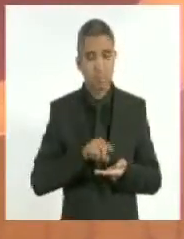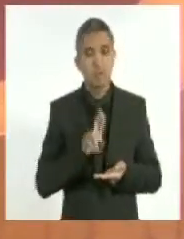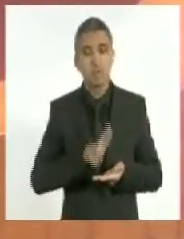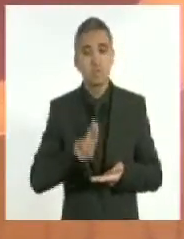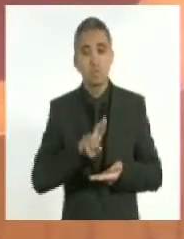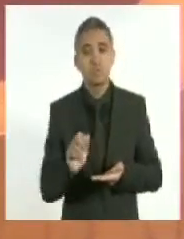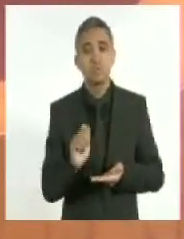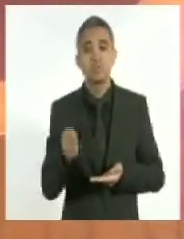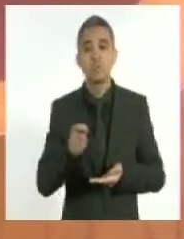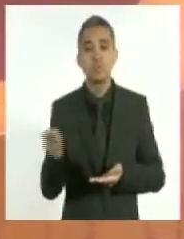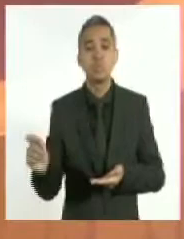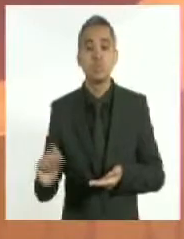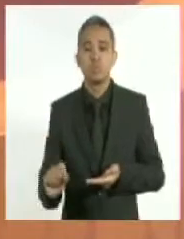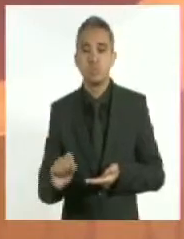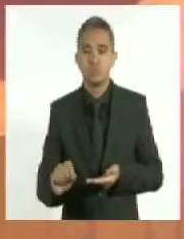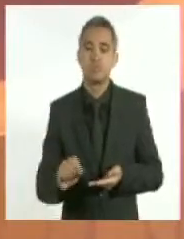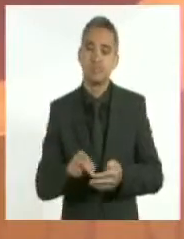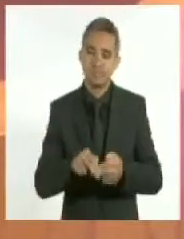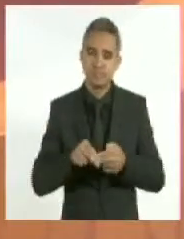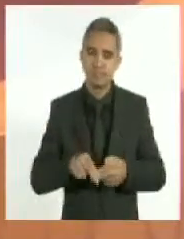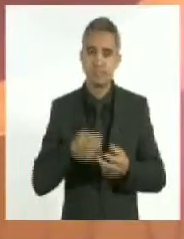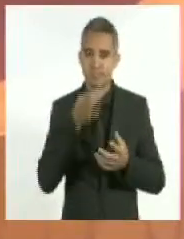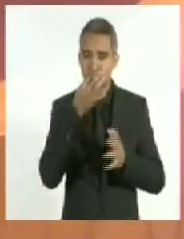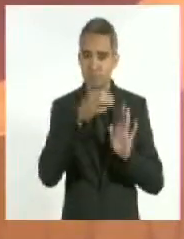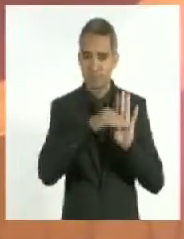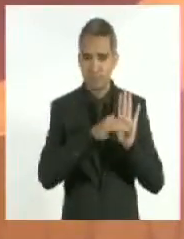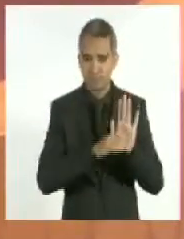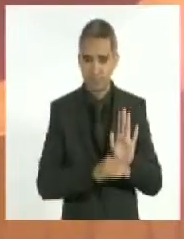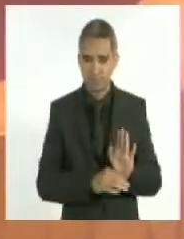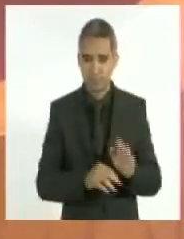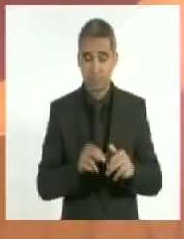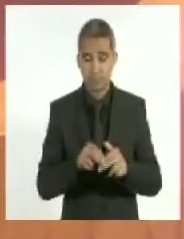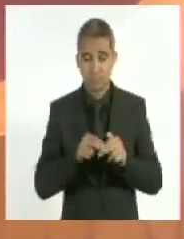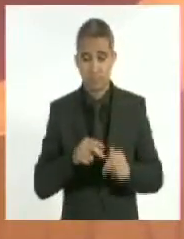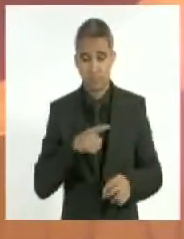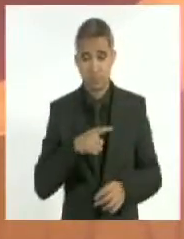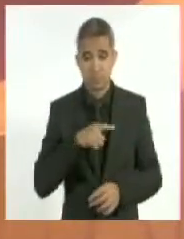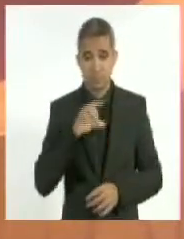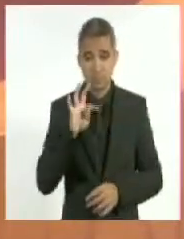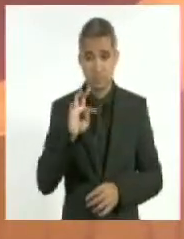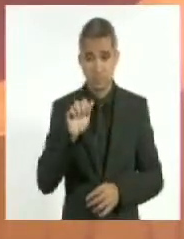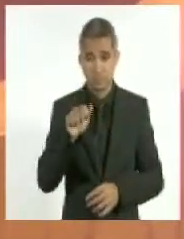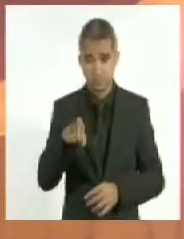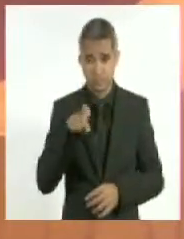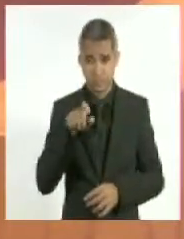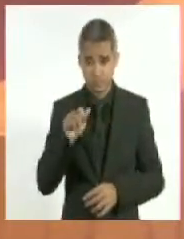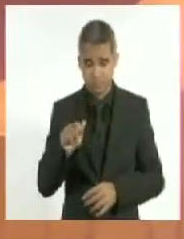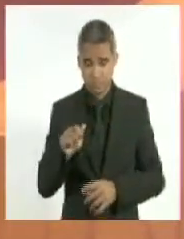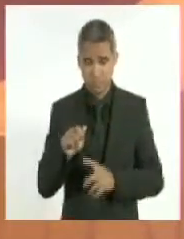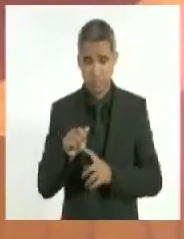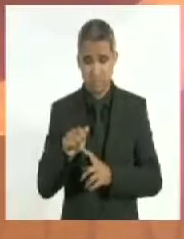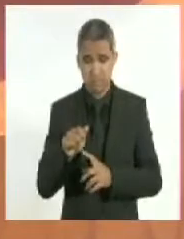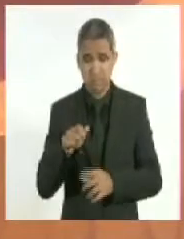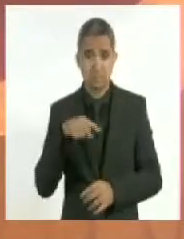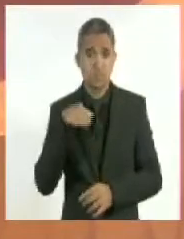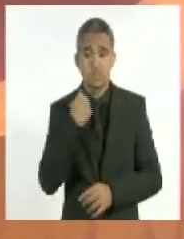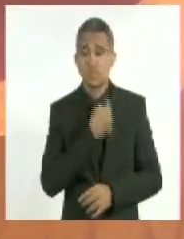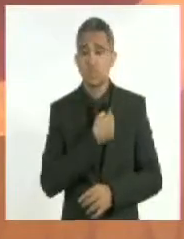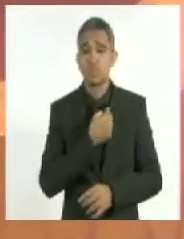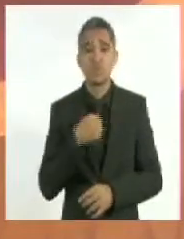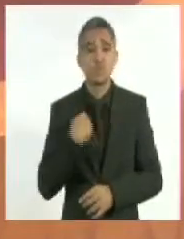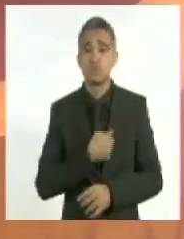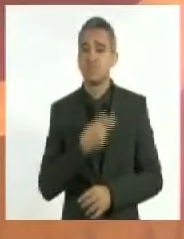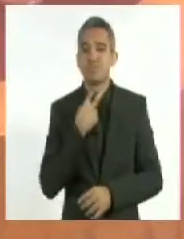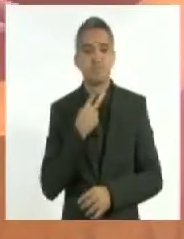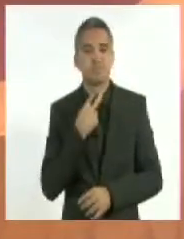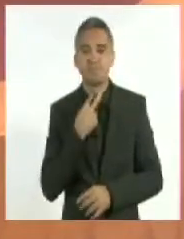recurso. E como se trata de uma taxa e em função do poder de polícia, nós não podemos destinar o recurso para onde